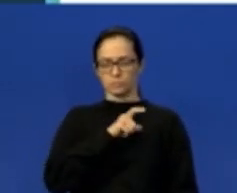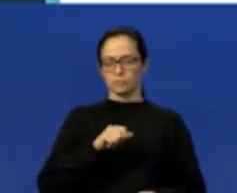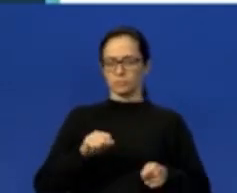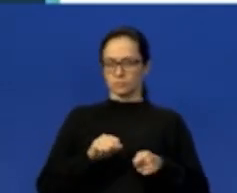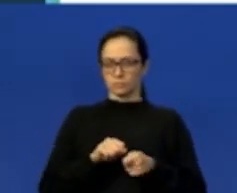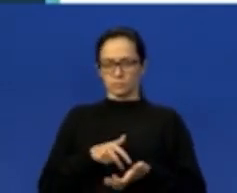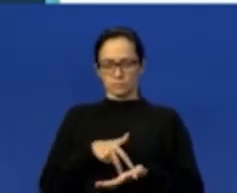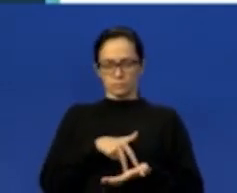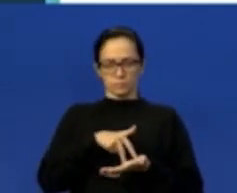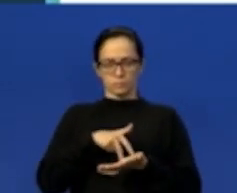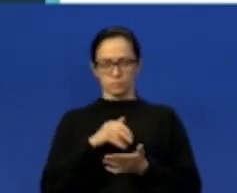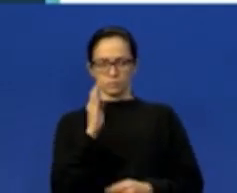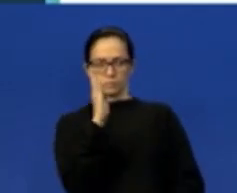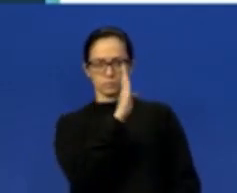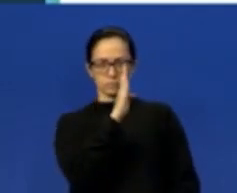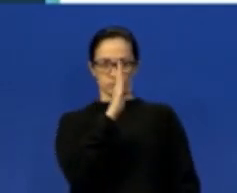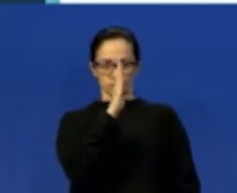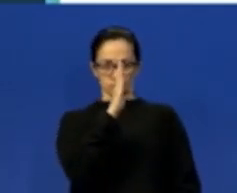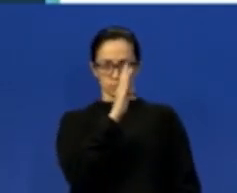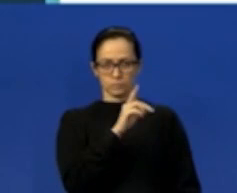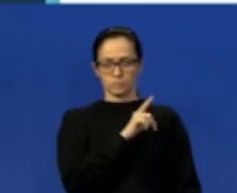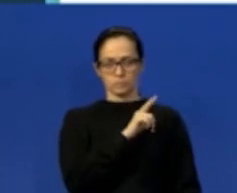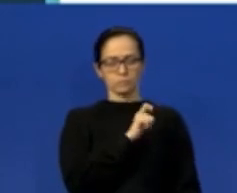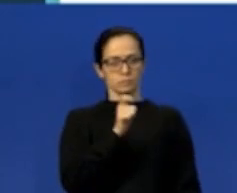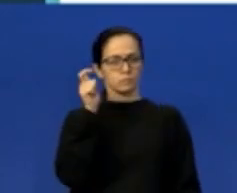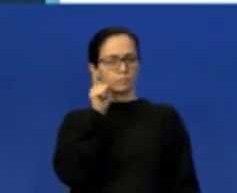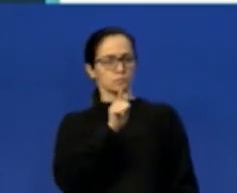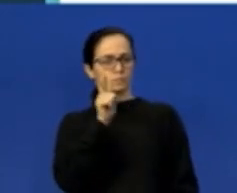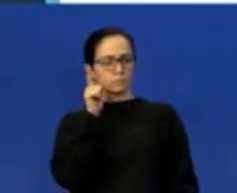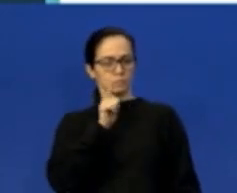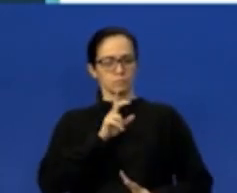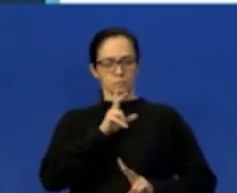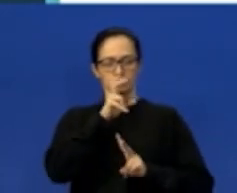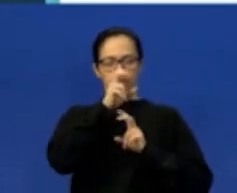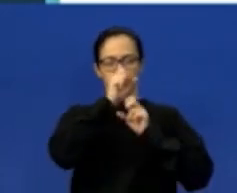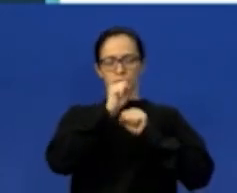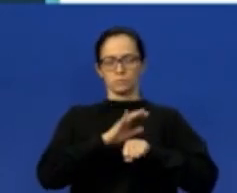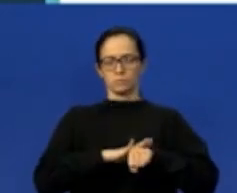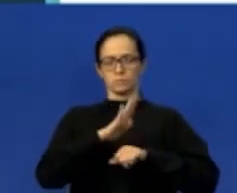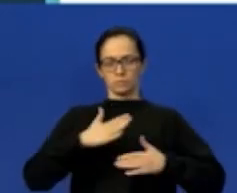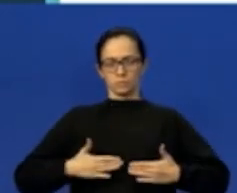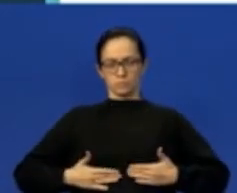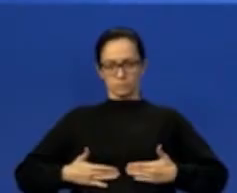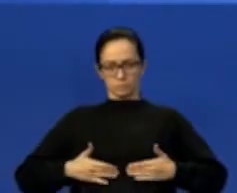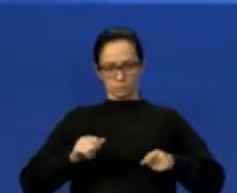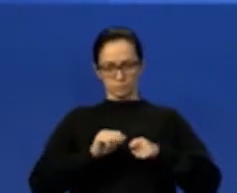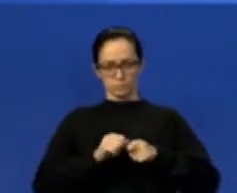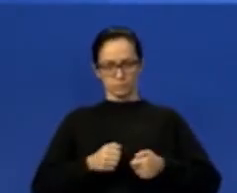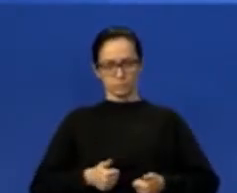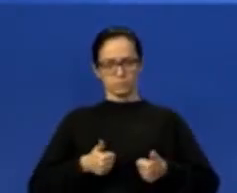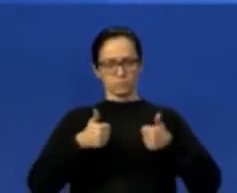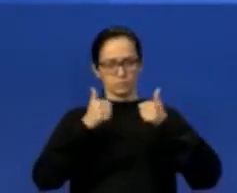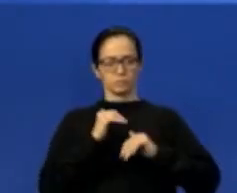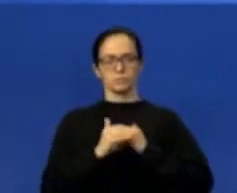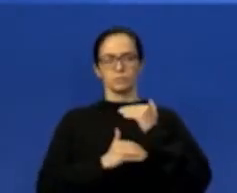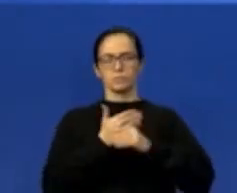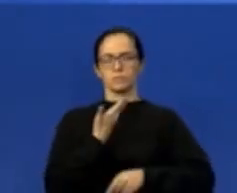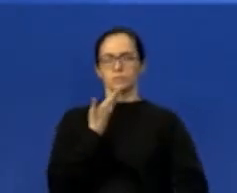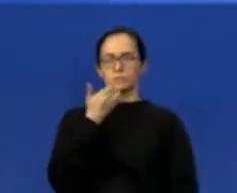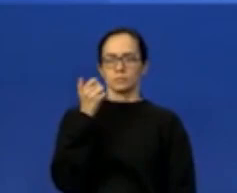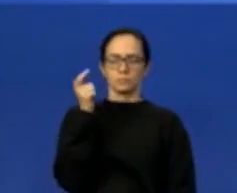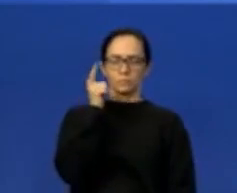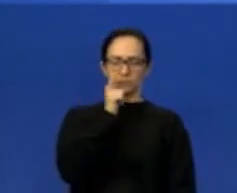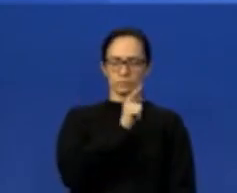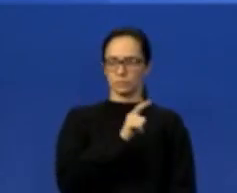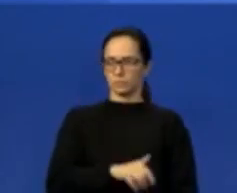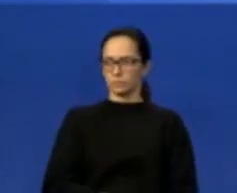o equilíbrio, o fortalecimento da musculatura abdominal, e tudo isso vai favorecendo o idoso, né? Então, quais